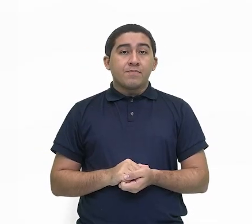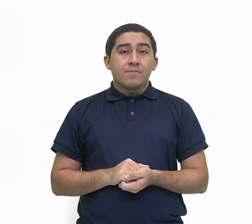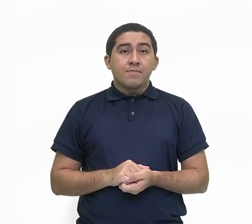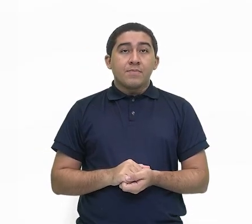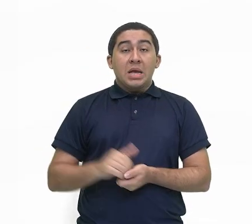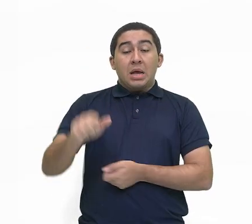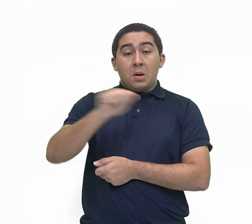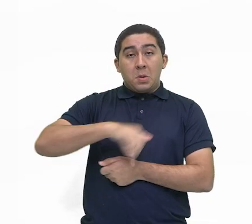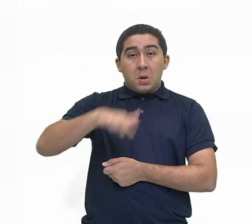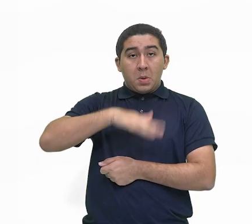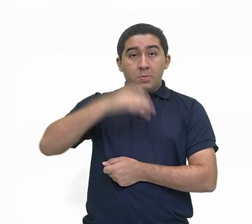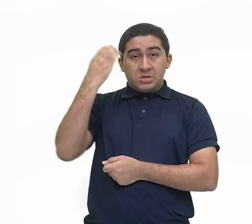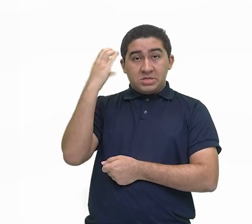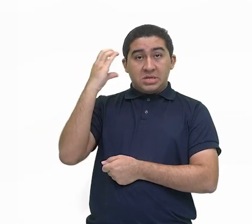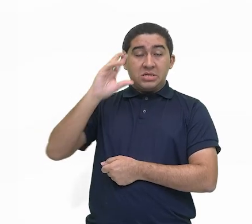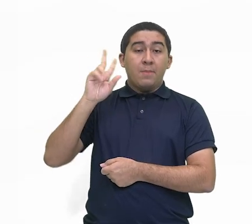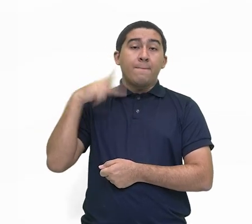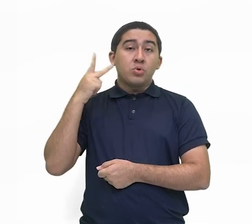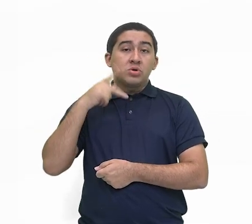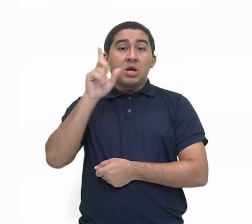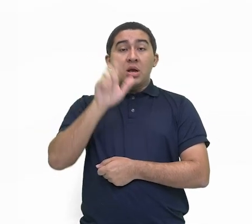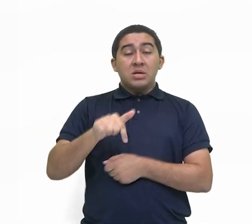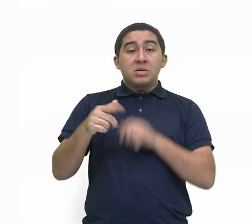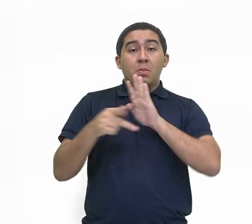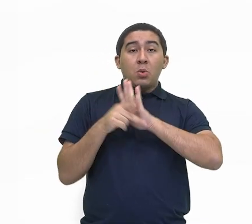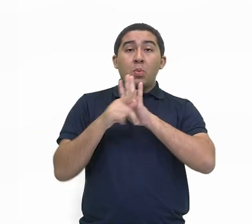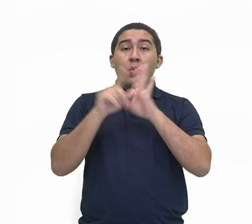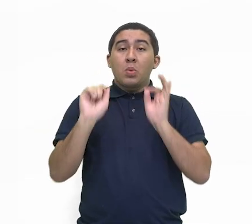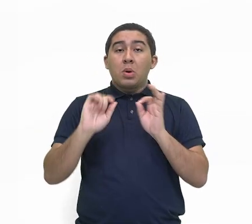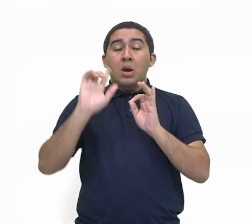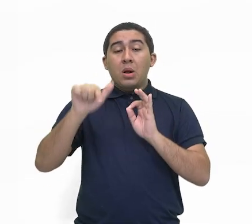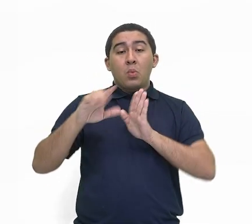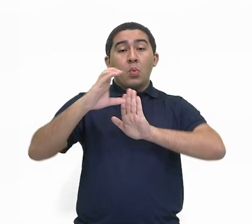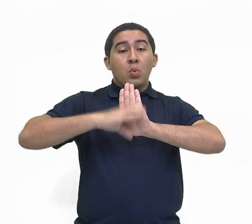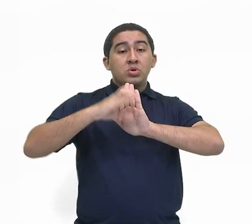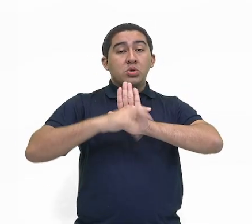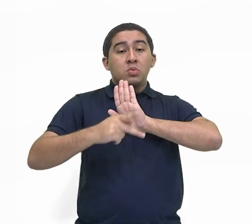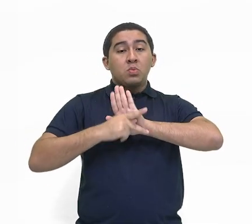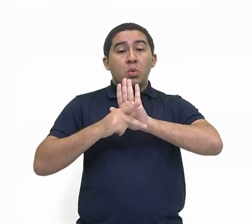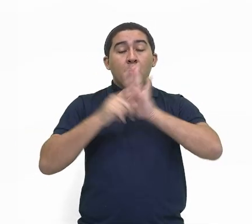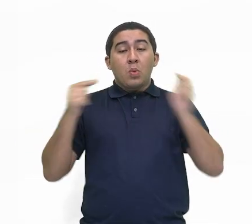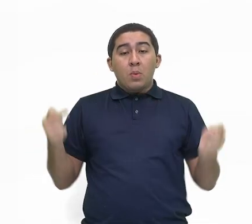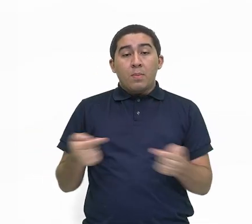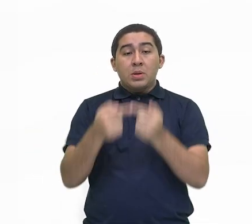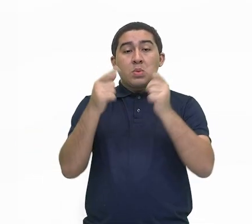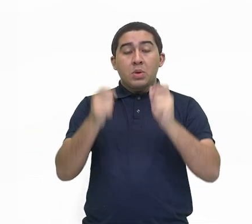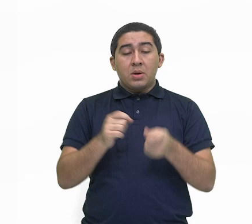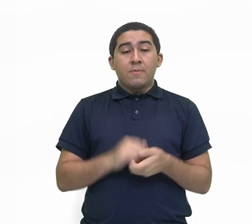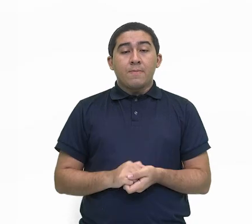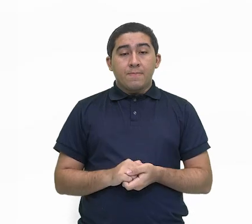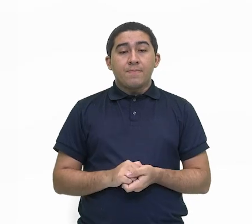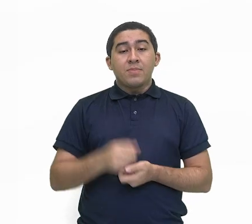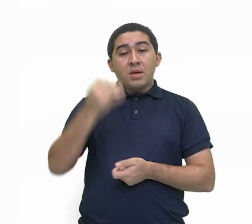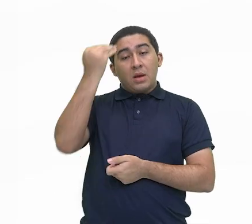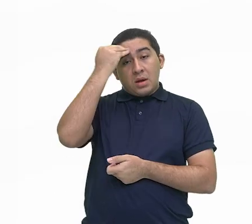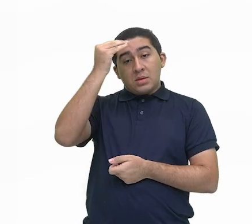política, essa legitimidade do poder é o conceito com o qual se julga